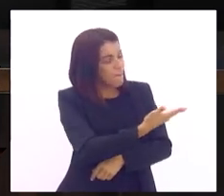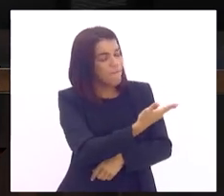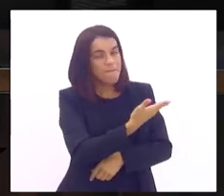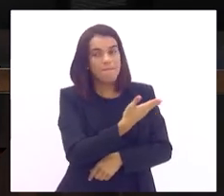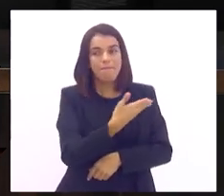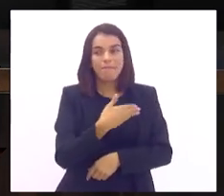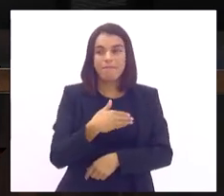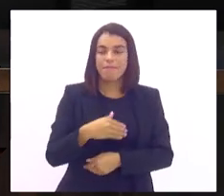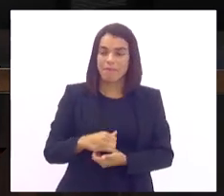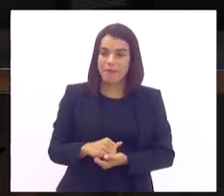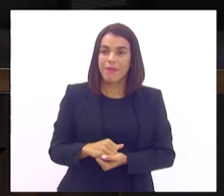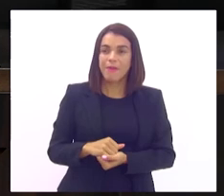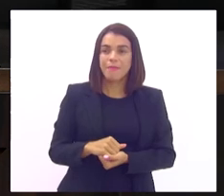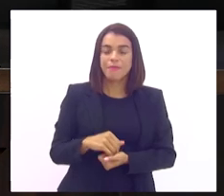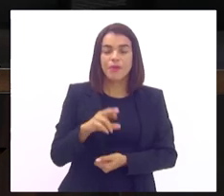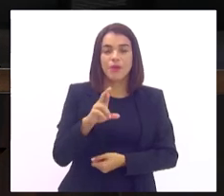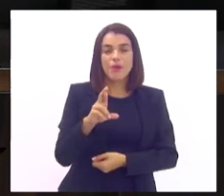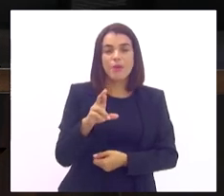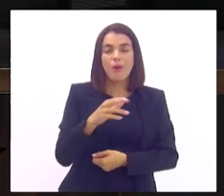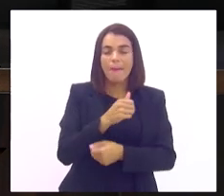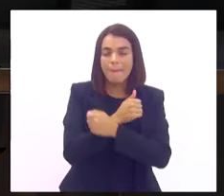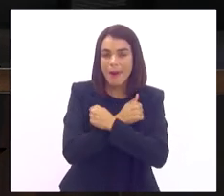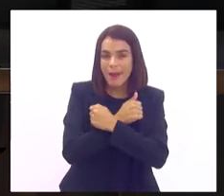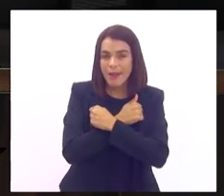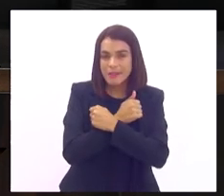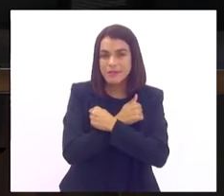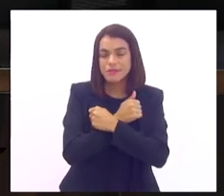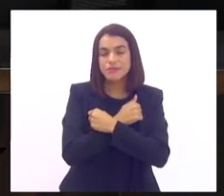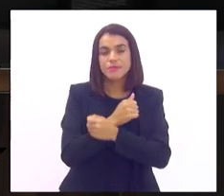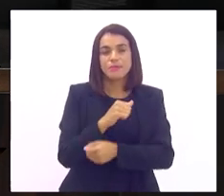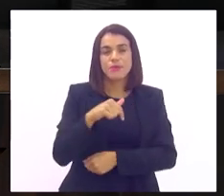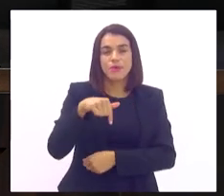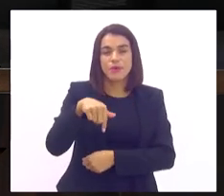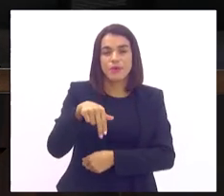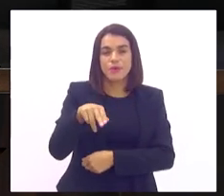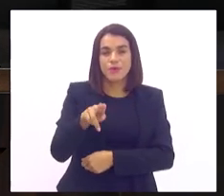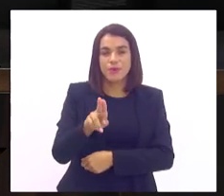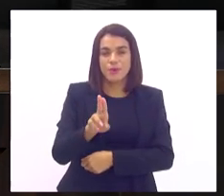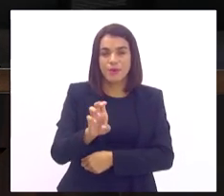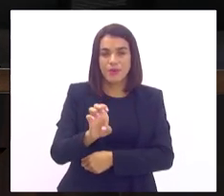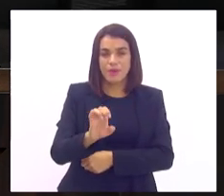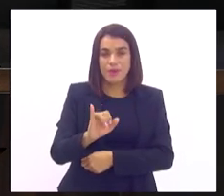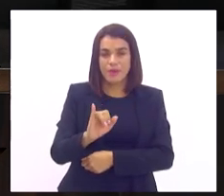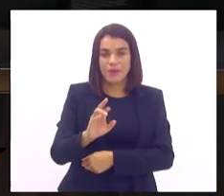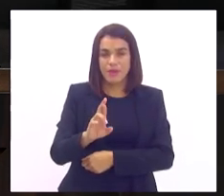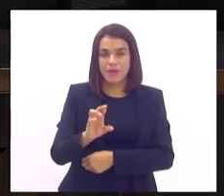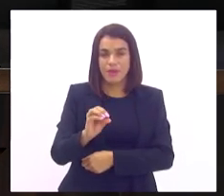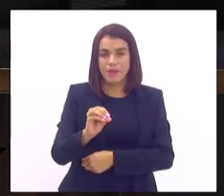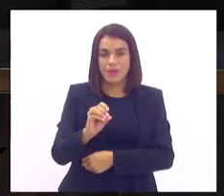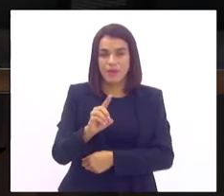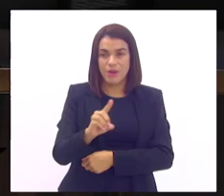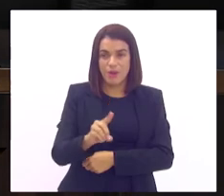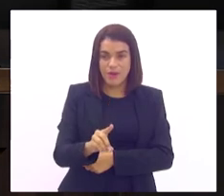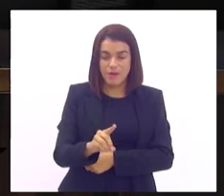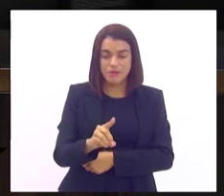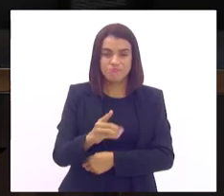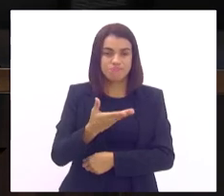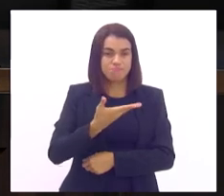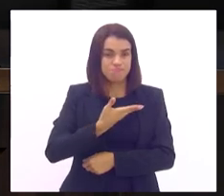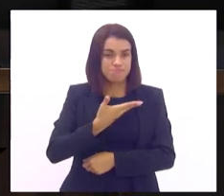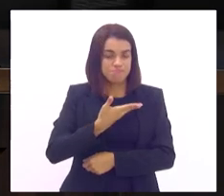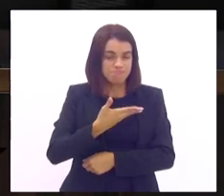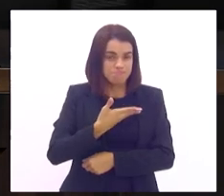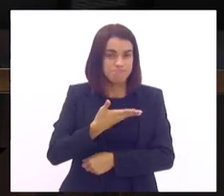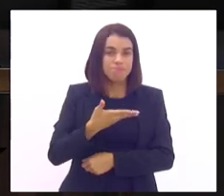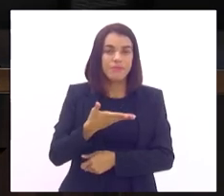abraço aqui, o Sérgio, pro Queiroz, que é um grande parceiro na